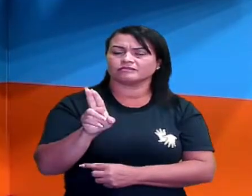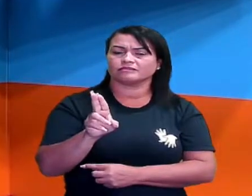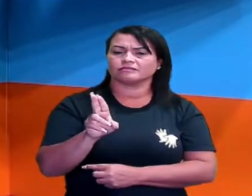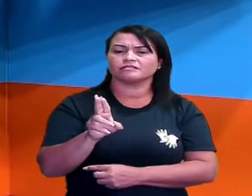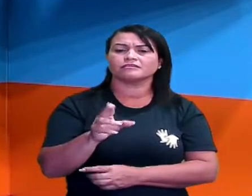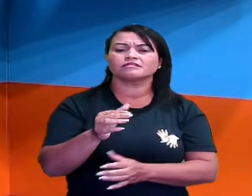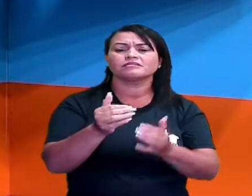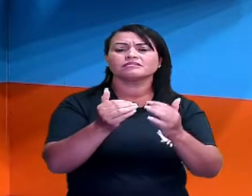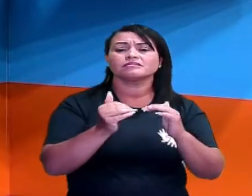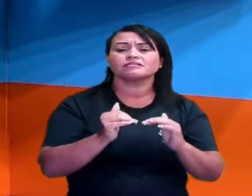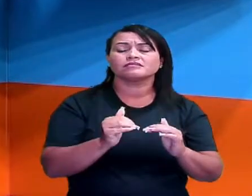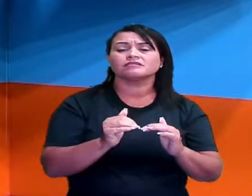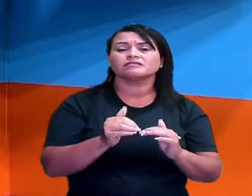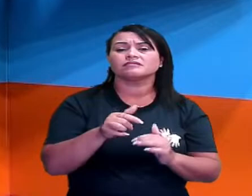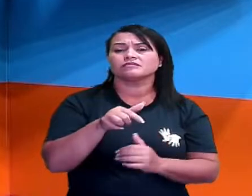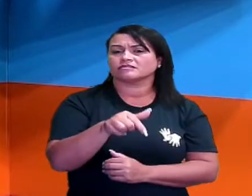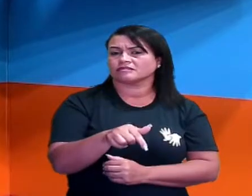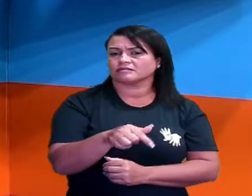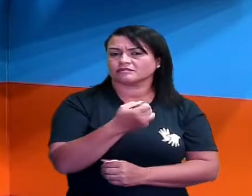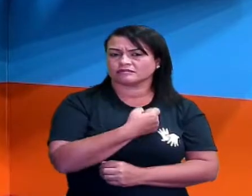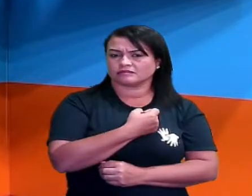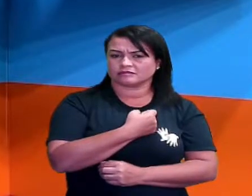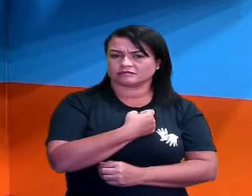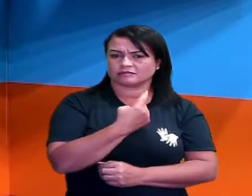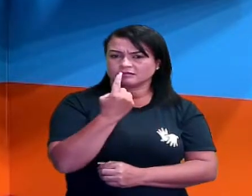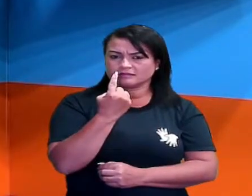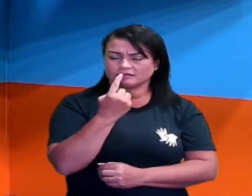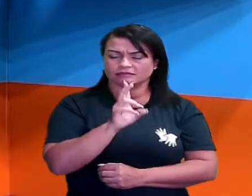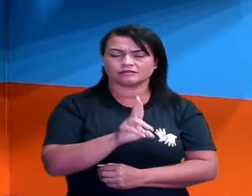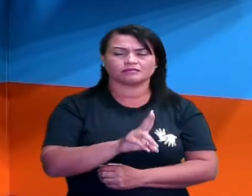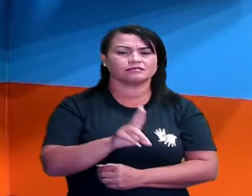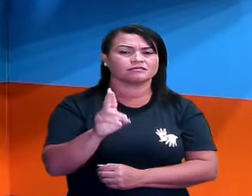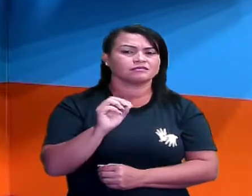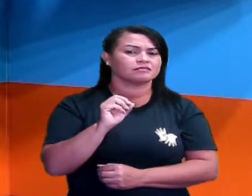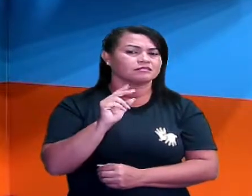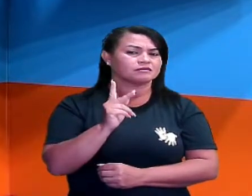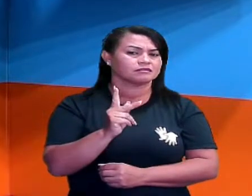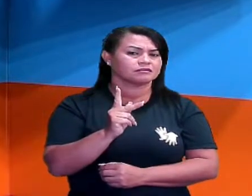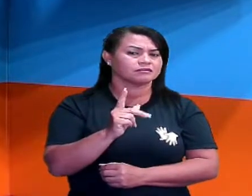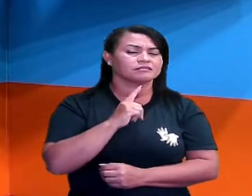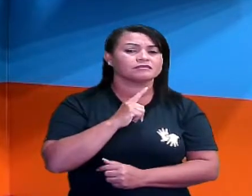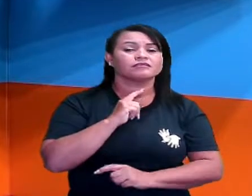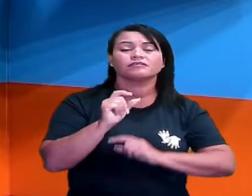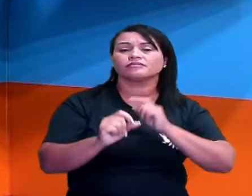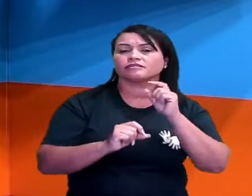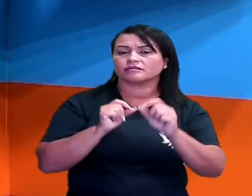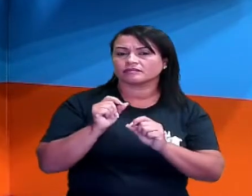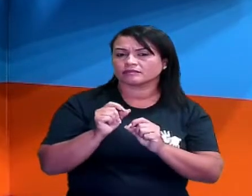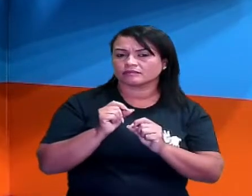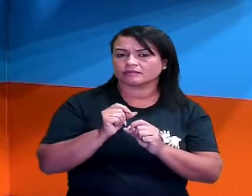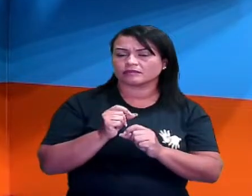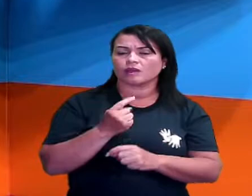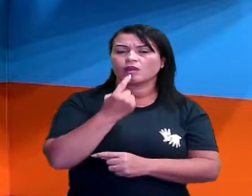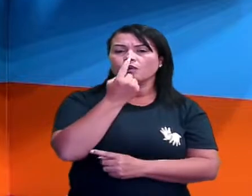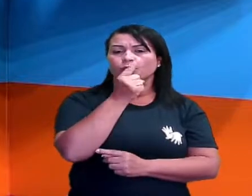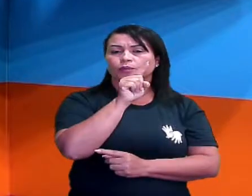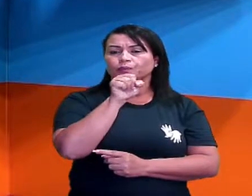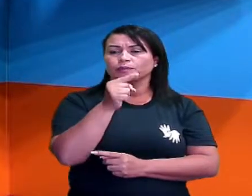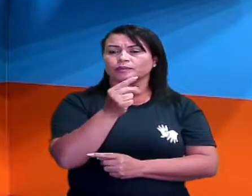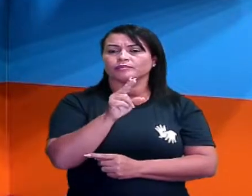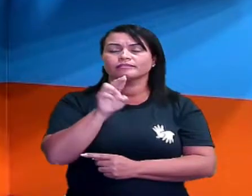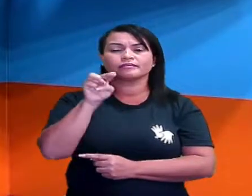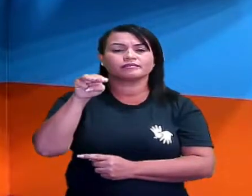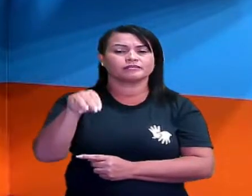E quem? O número 7, apenas uma unidade, ok? Então, eu tenho quem? Eu tenho uma unidade de